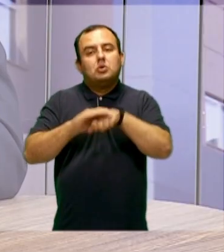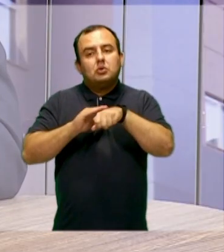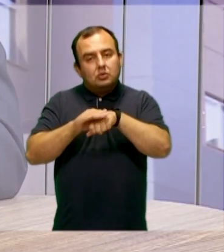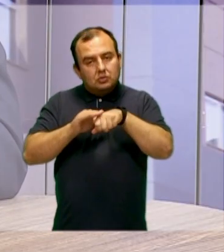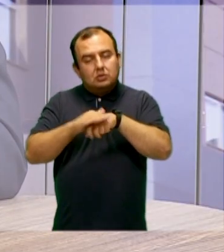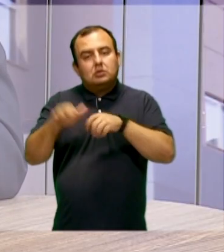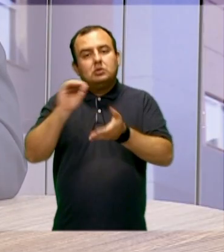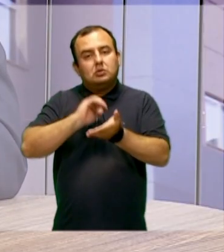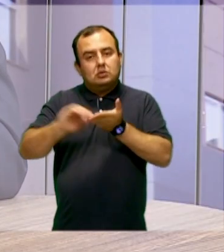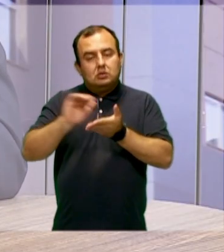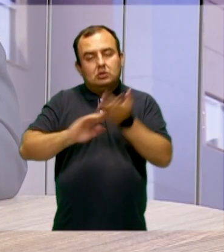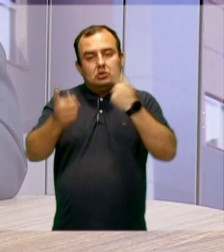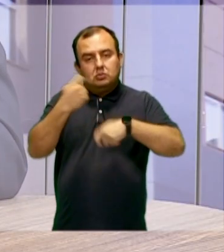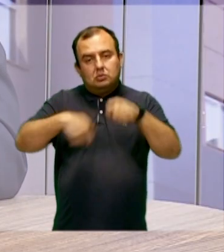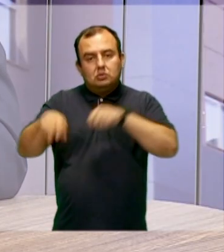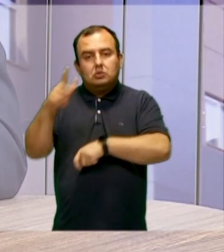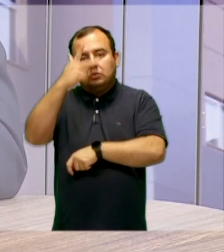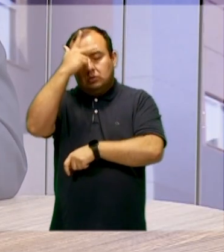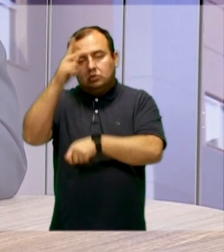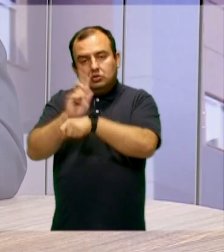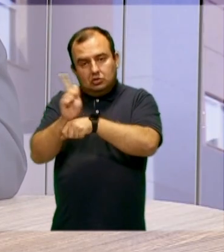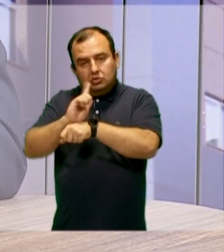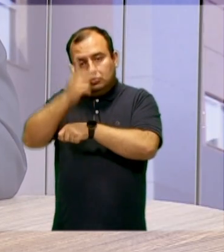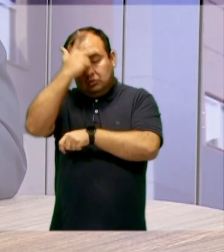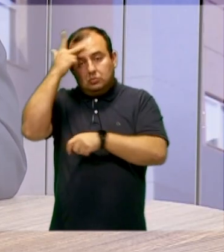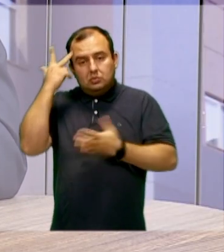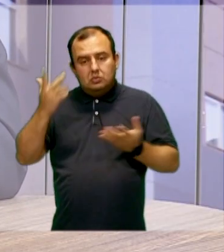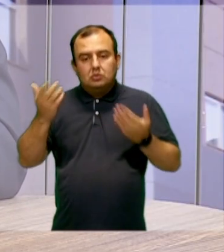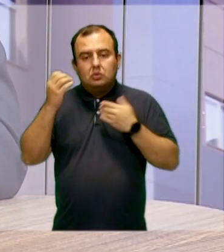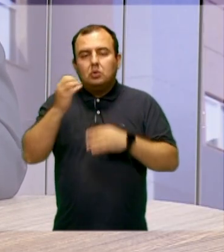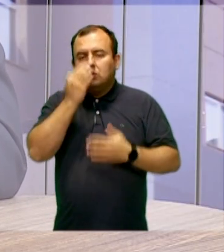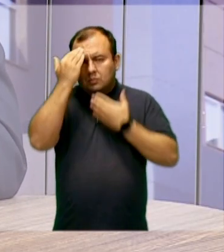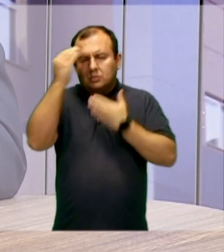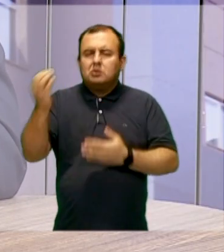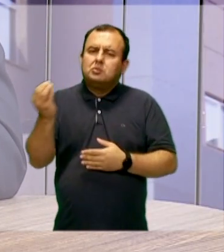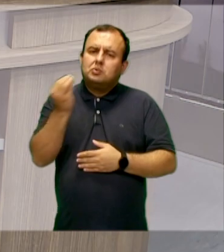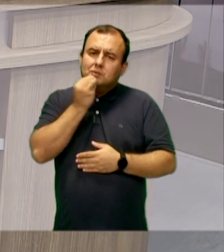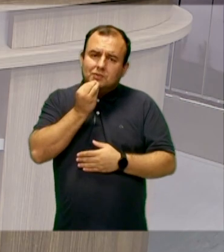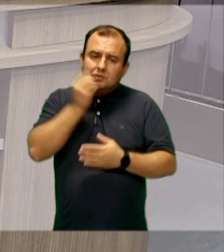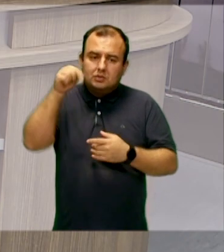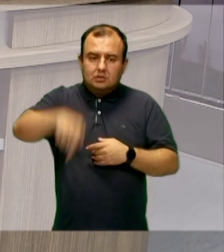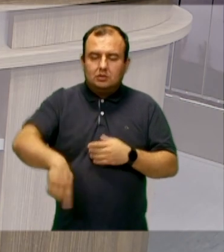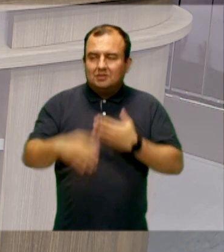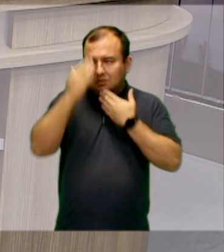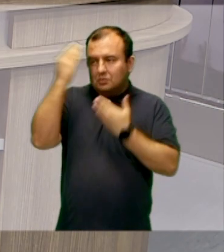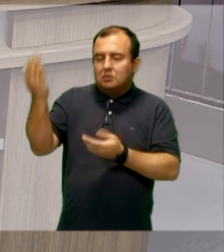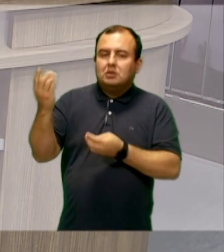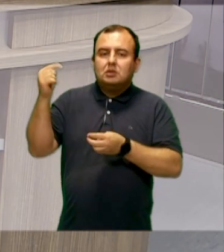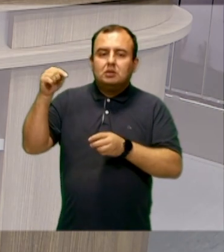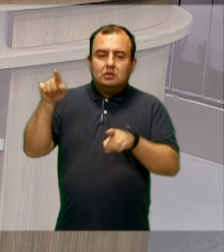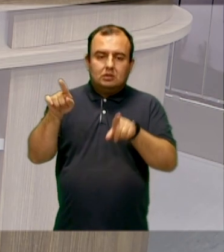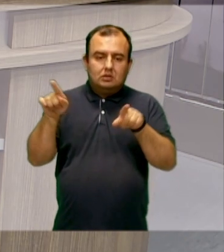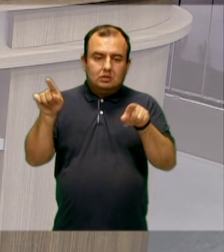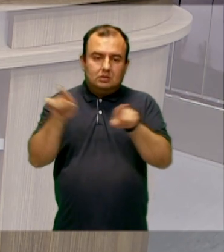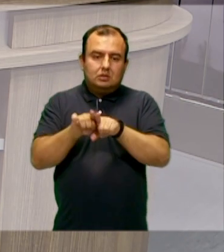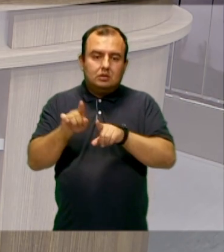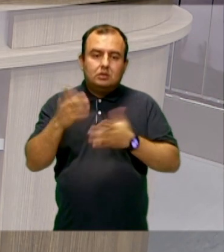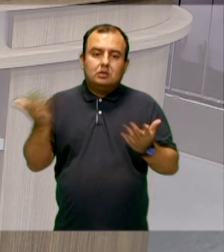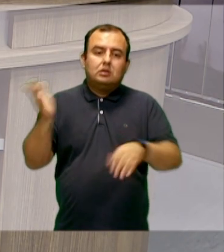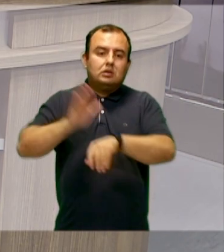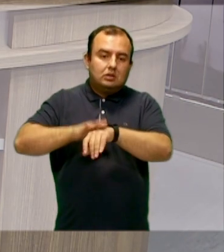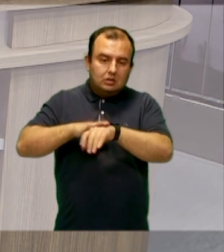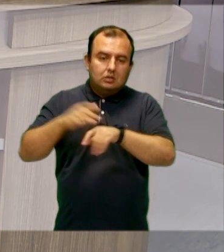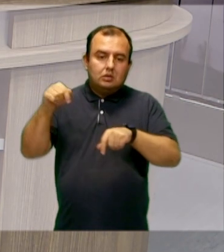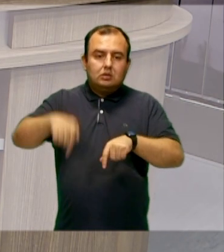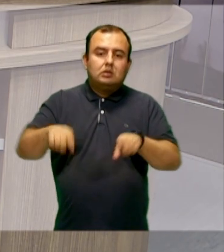sobre a Secretaria de Administração e Gestão de Pessoas. Então, muito obrigado pela oportunidade, estamos à disposição. Obrigada por dar esse tempo